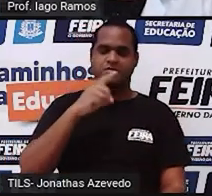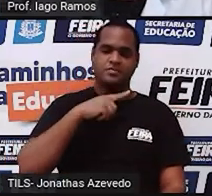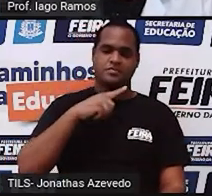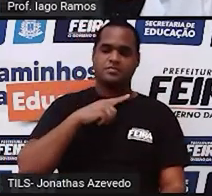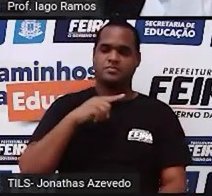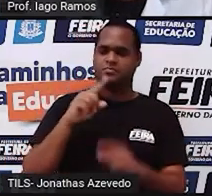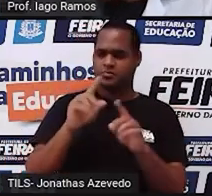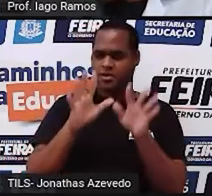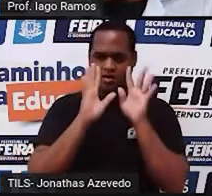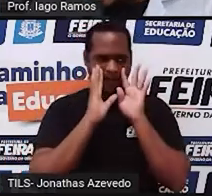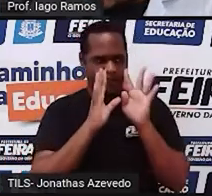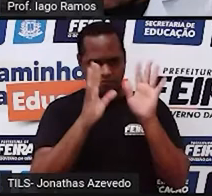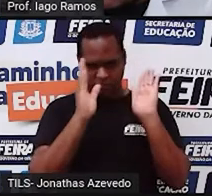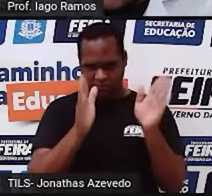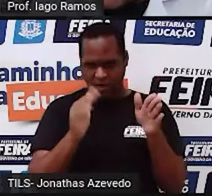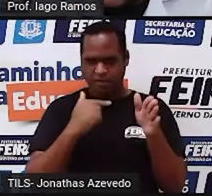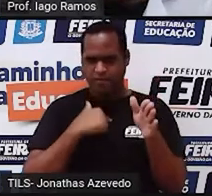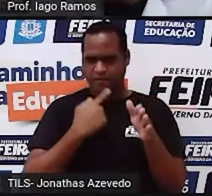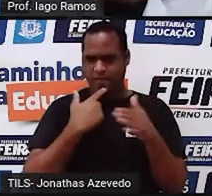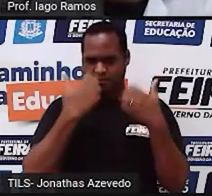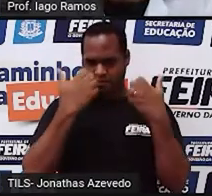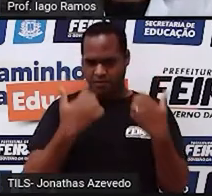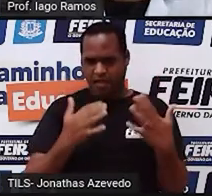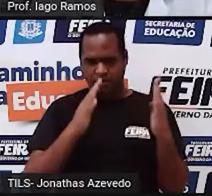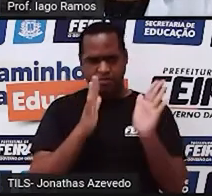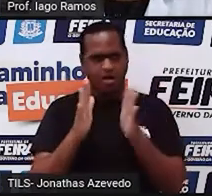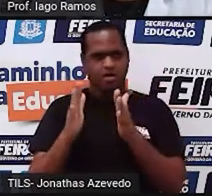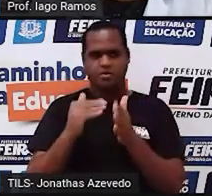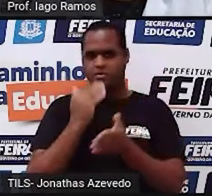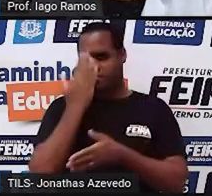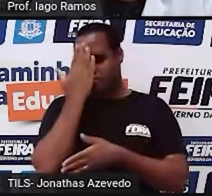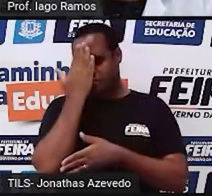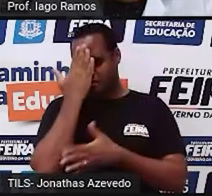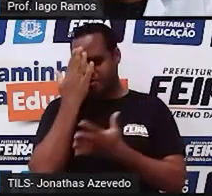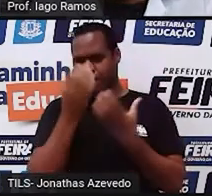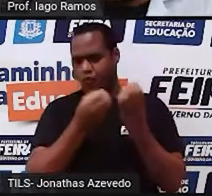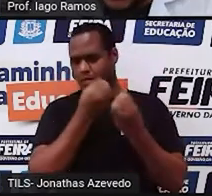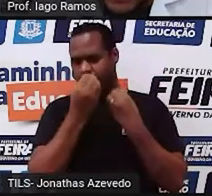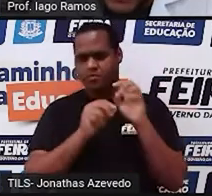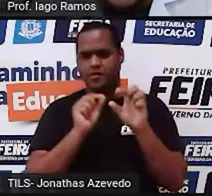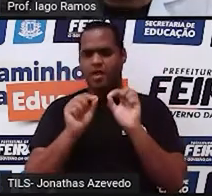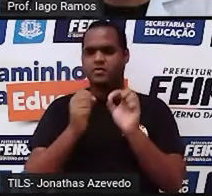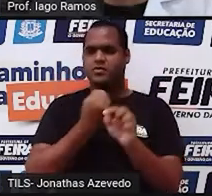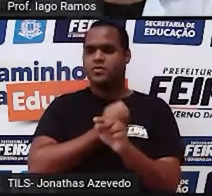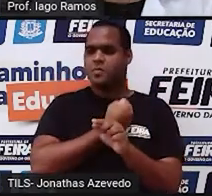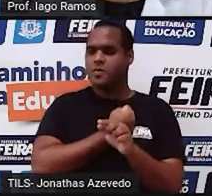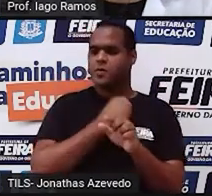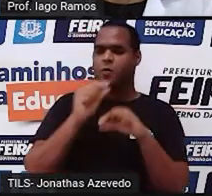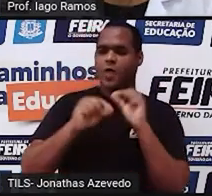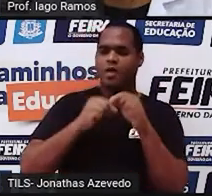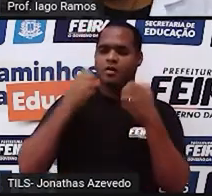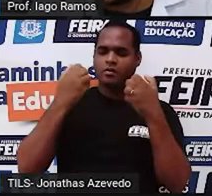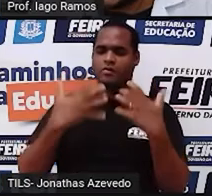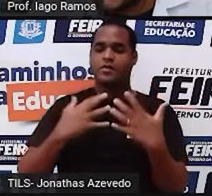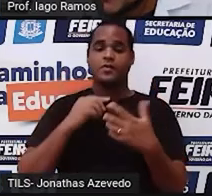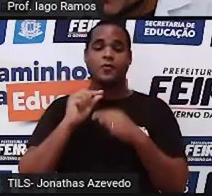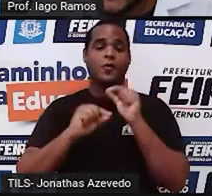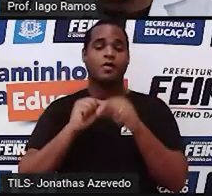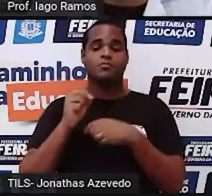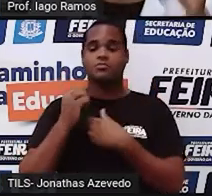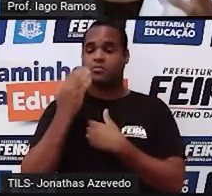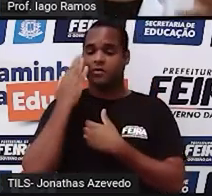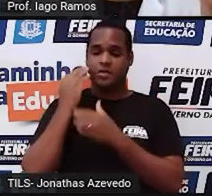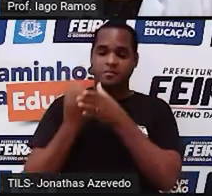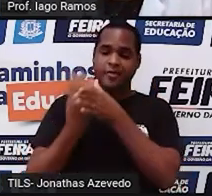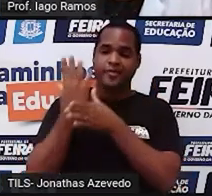já ouviu falar sobre eles sabe como é que eles são de onde é que eles nascem